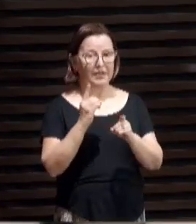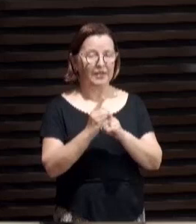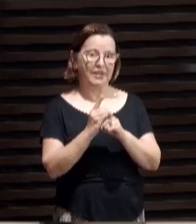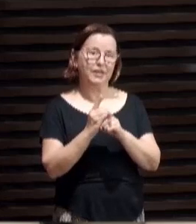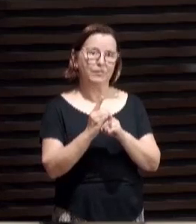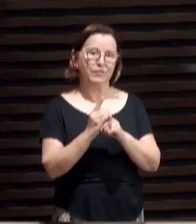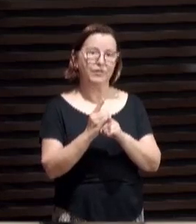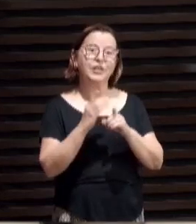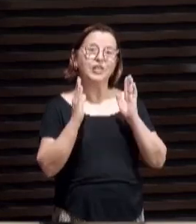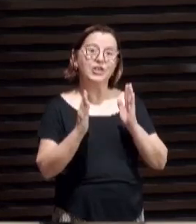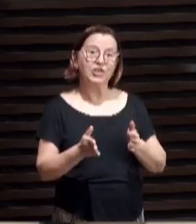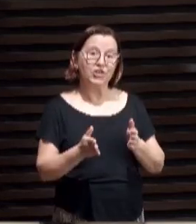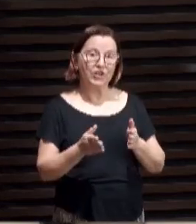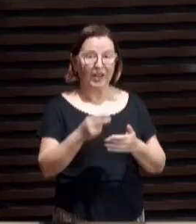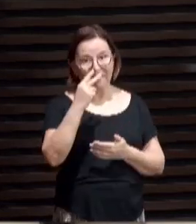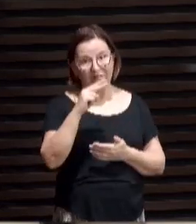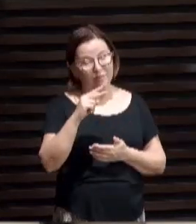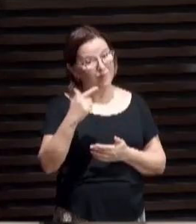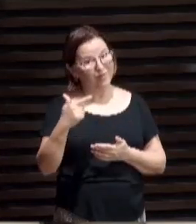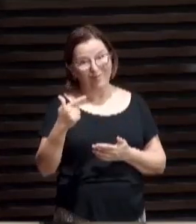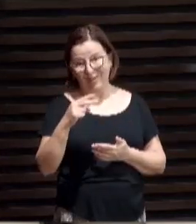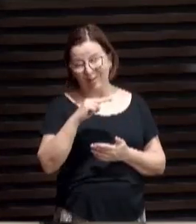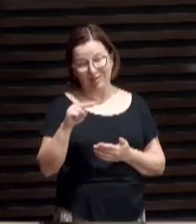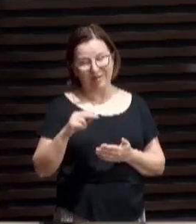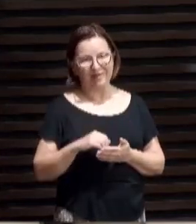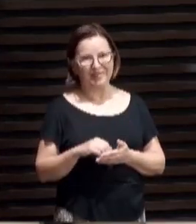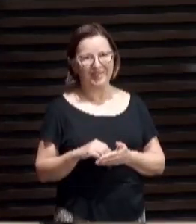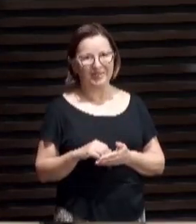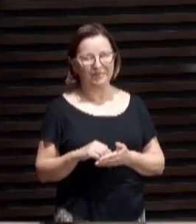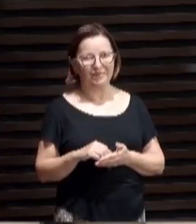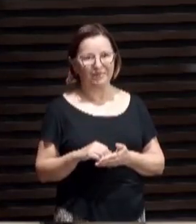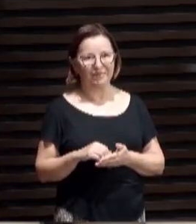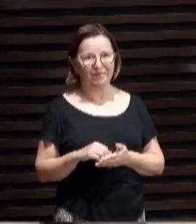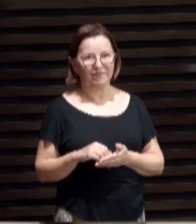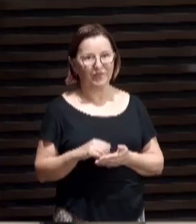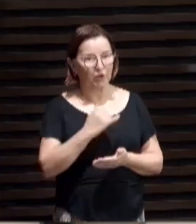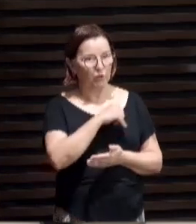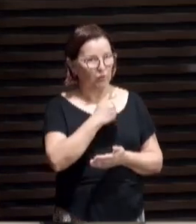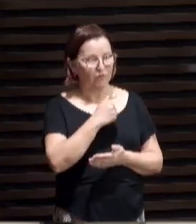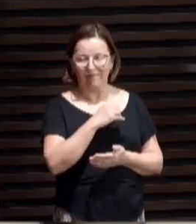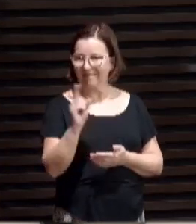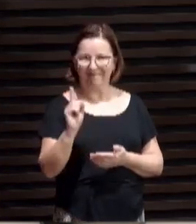estudamos para ver quem é o discípulo. João, possivelmente, não.